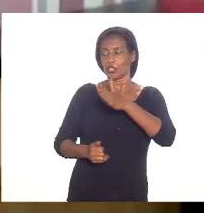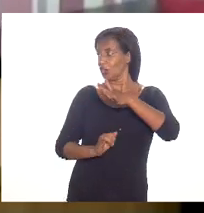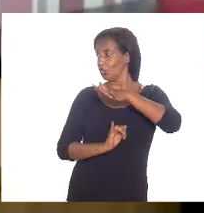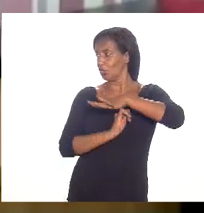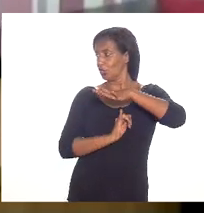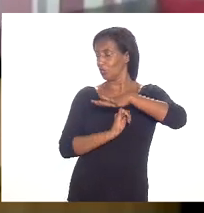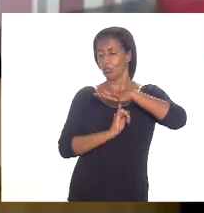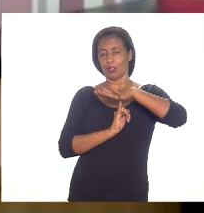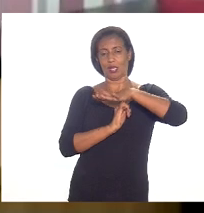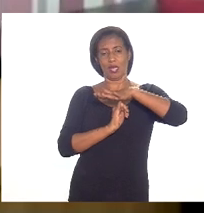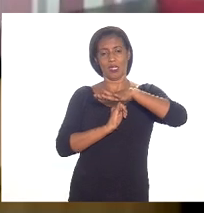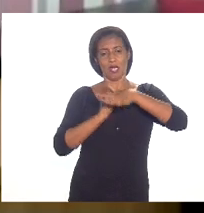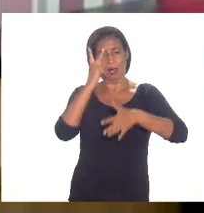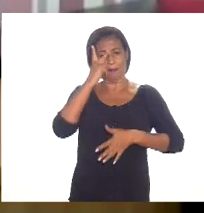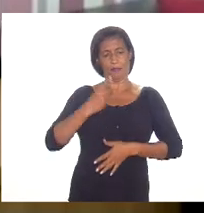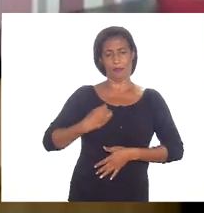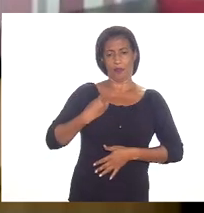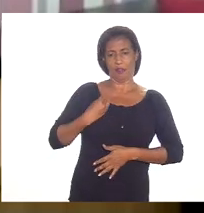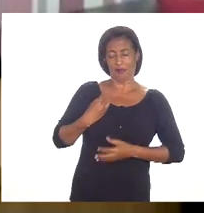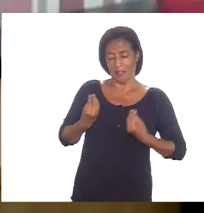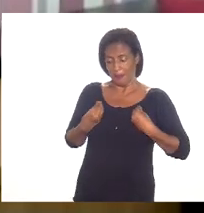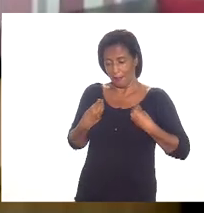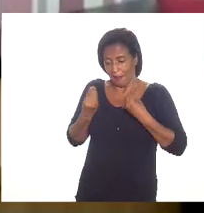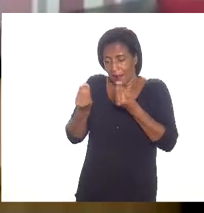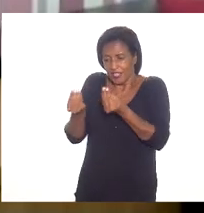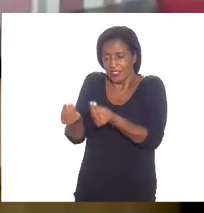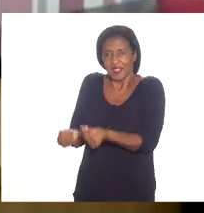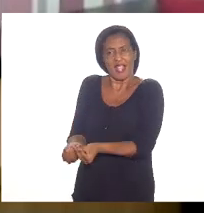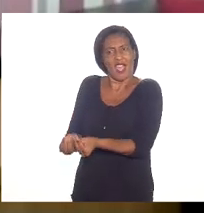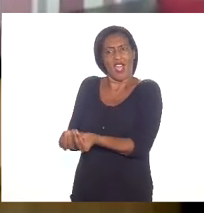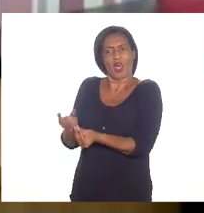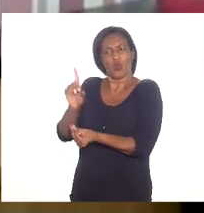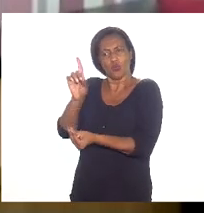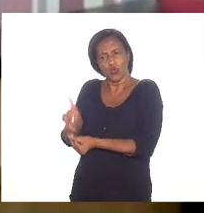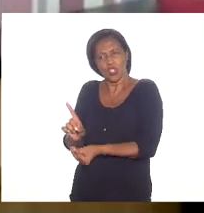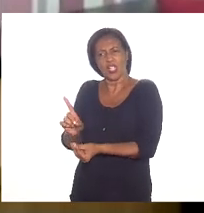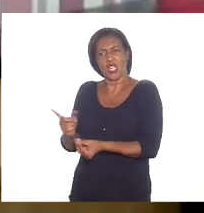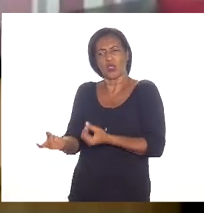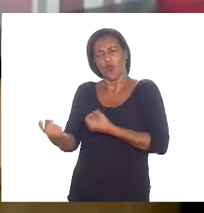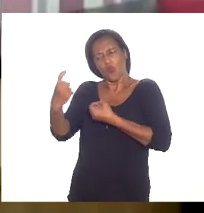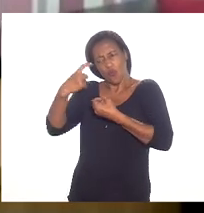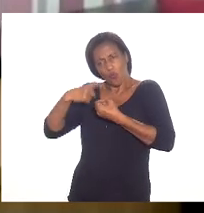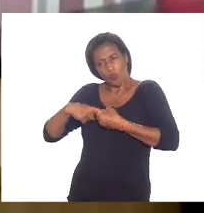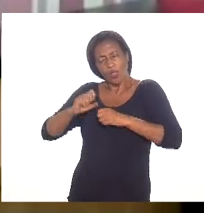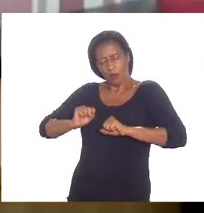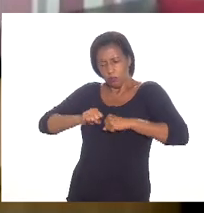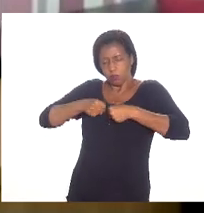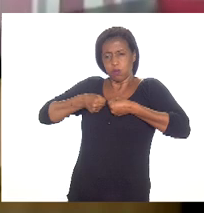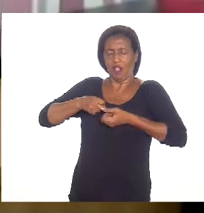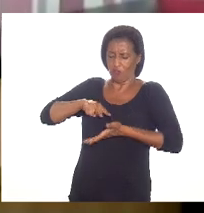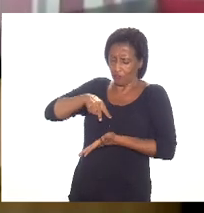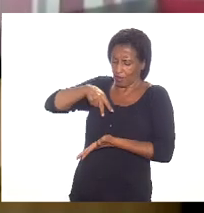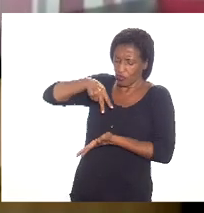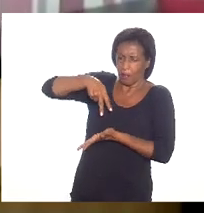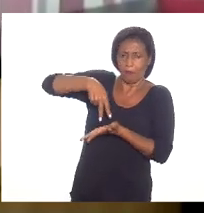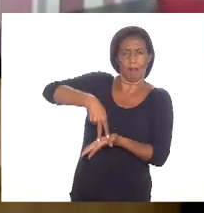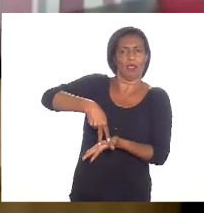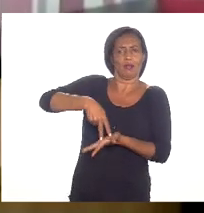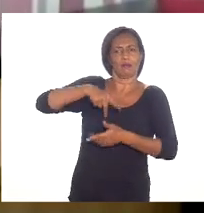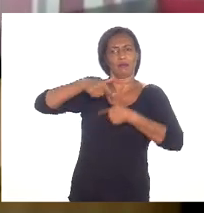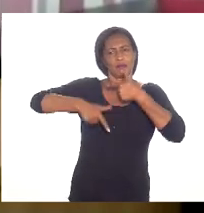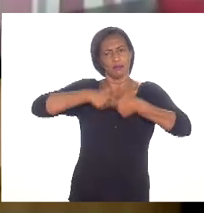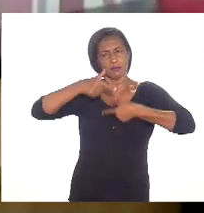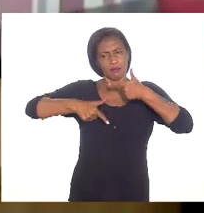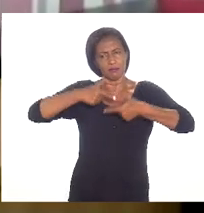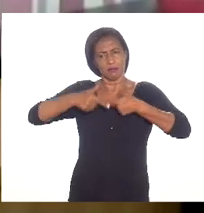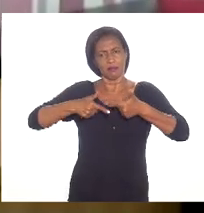essa população, mas dar-lhes a ele o direito de retomar as suas vidas e ter a sua autonomia garantida.